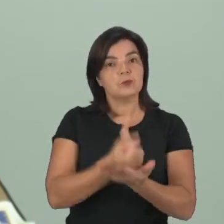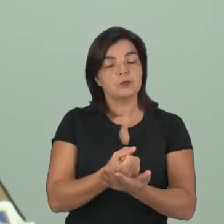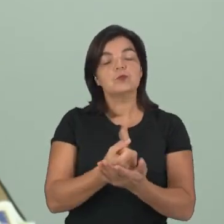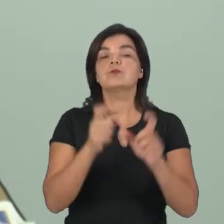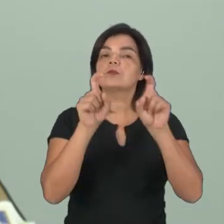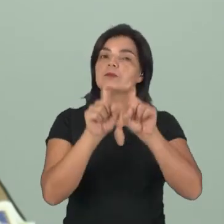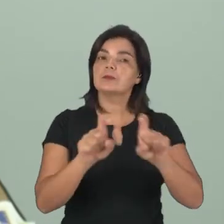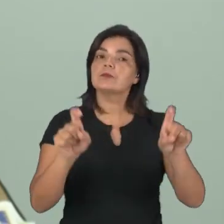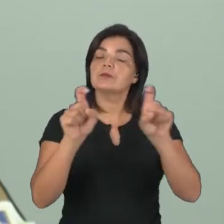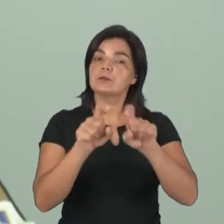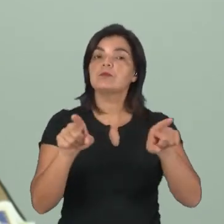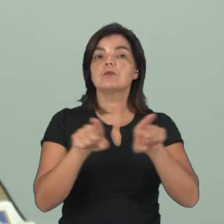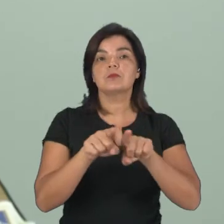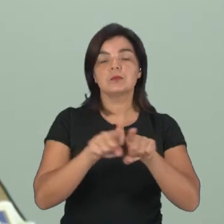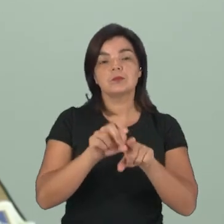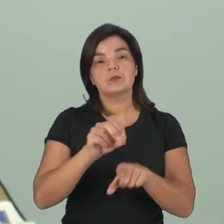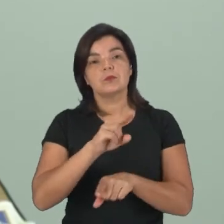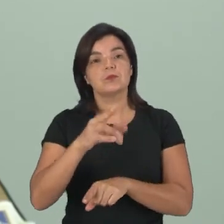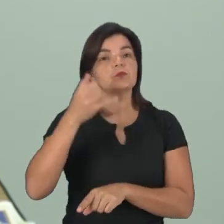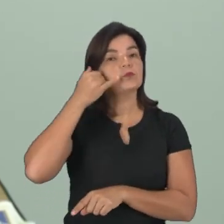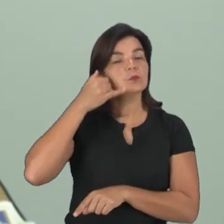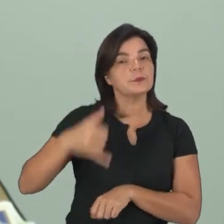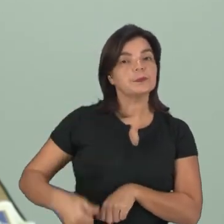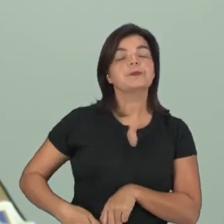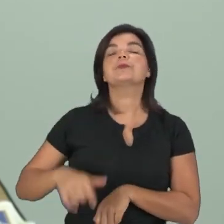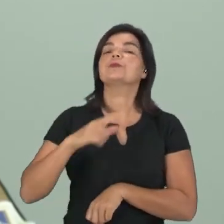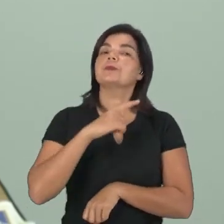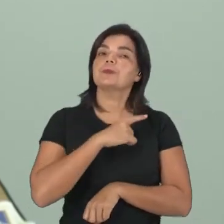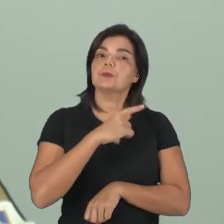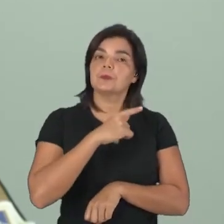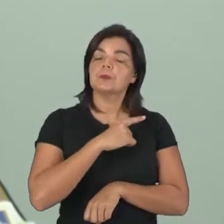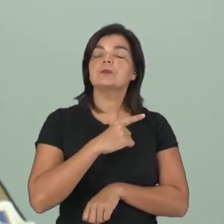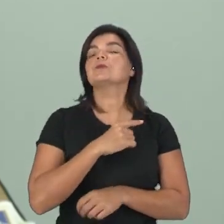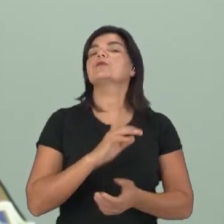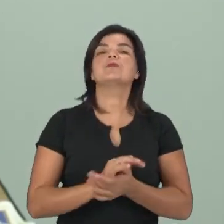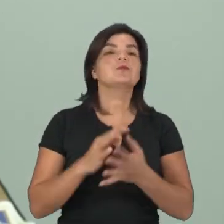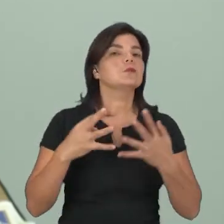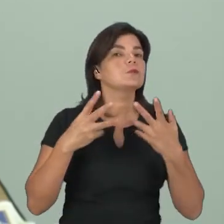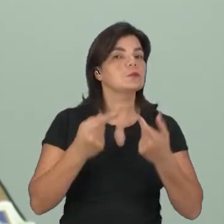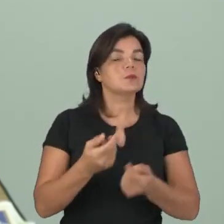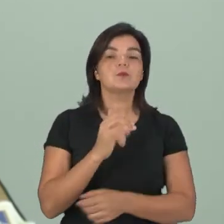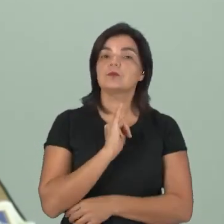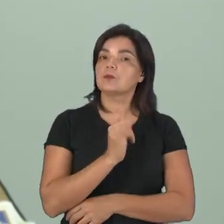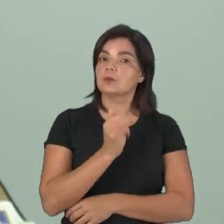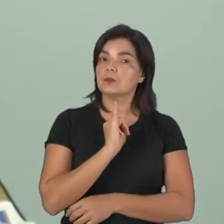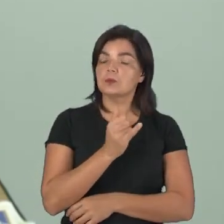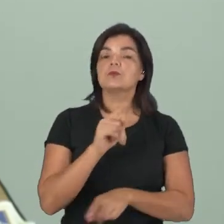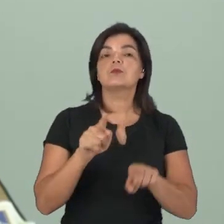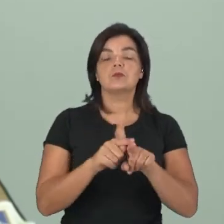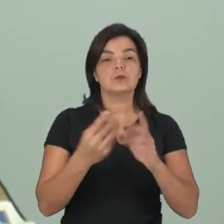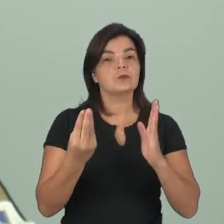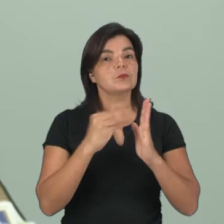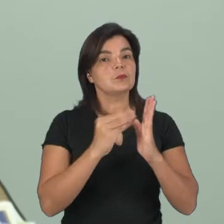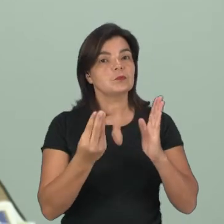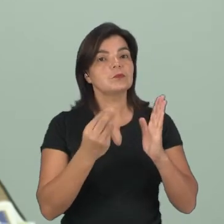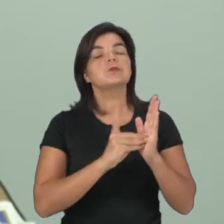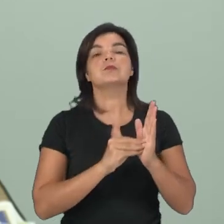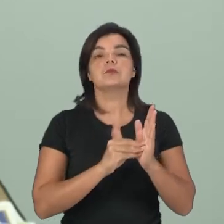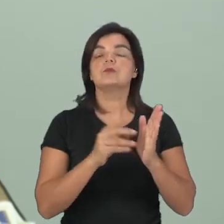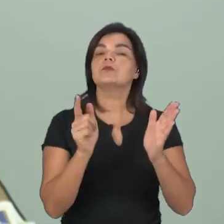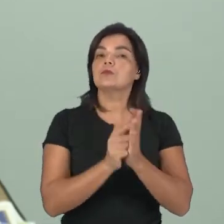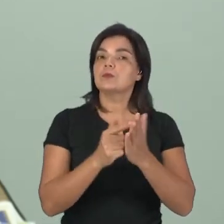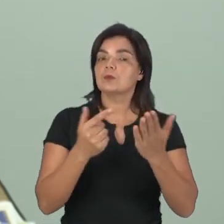jornal no computador ou até mesmo no celular e tem acesso aos a todas as notícias que são publicadas em